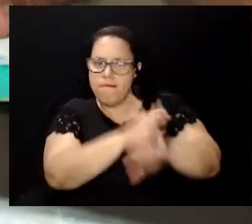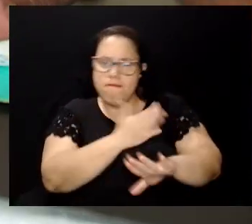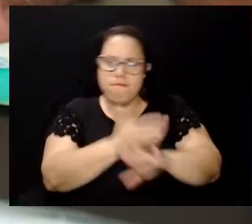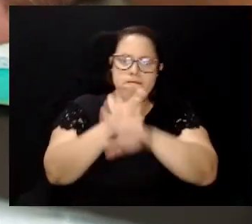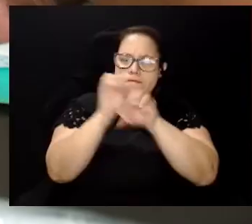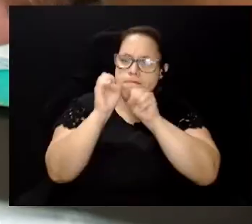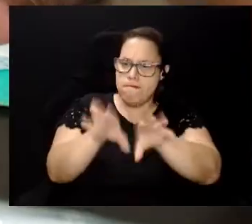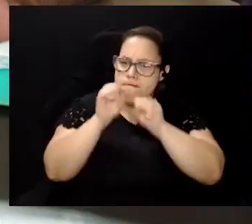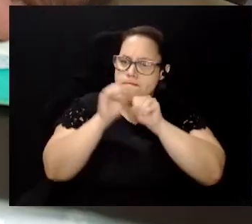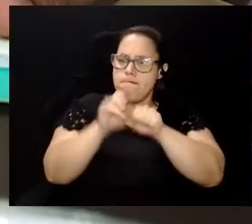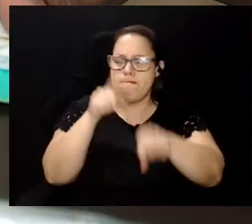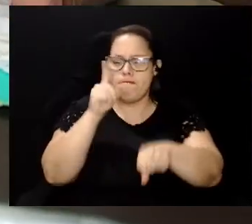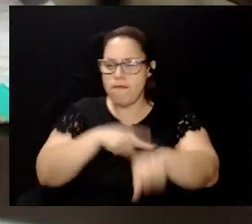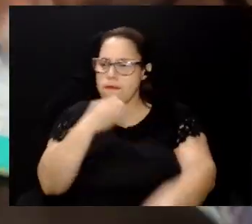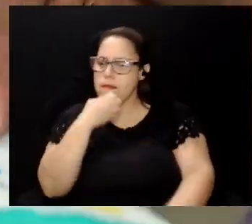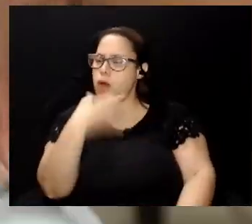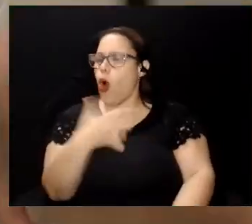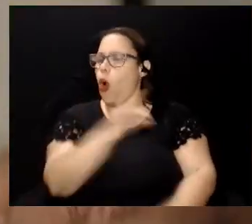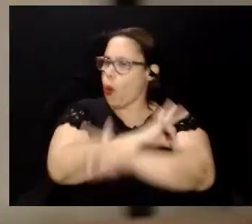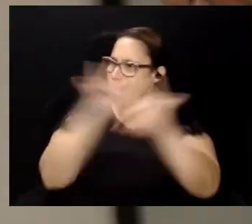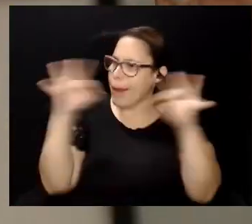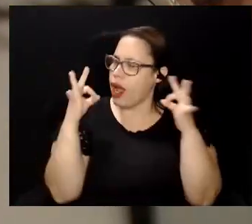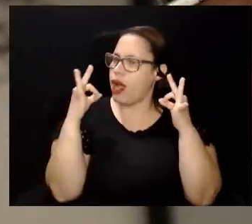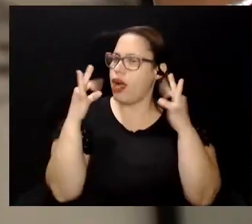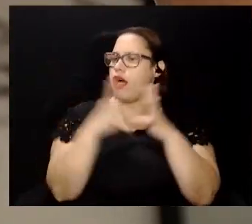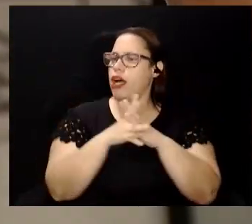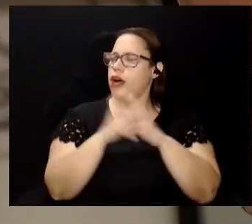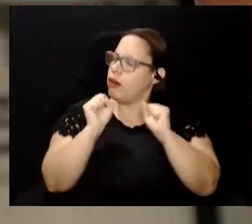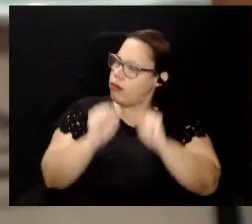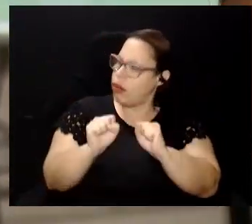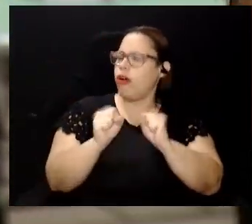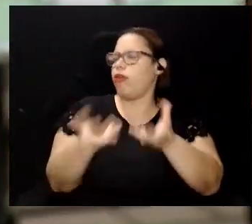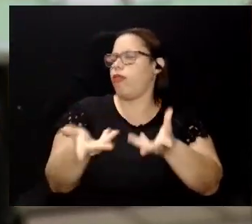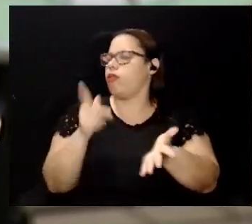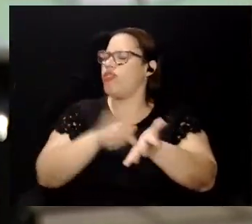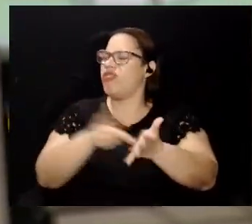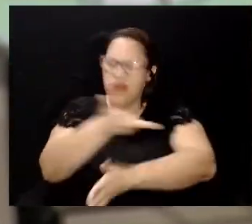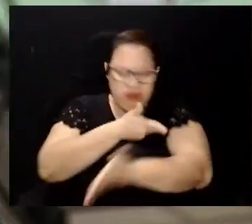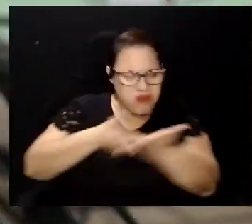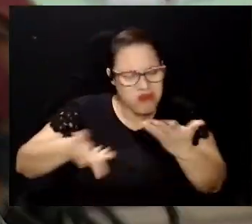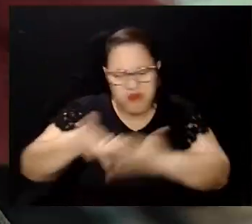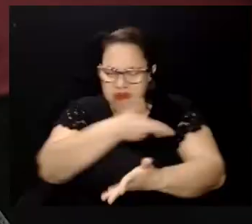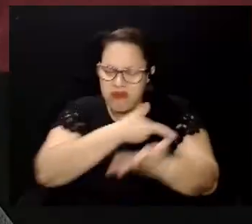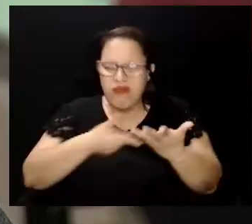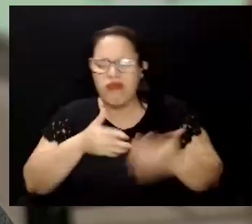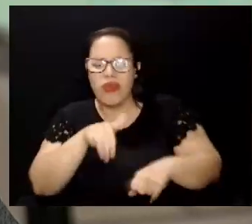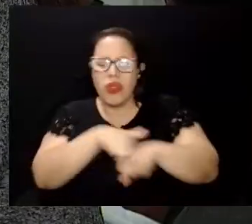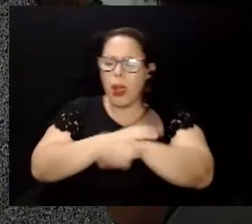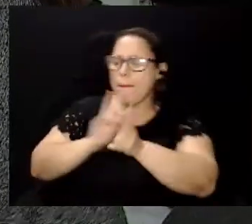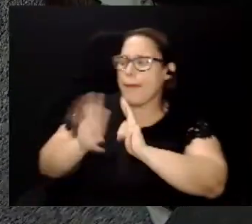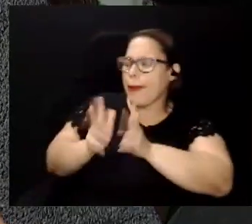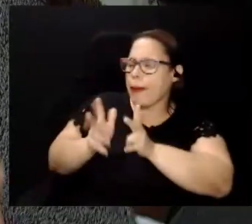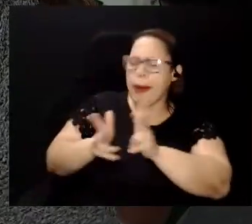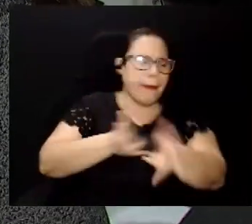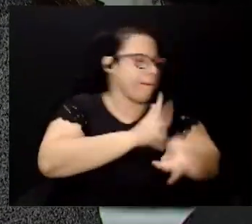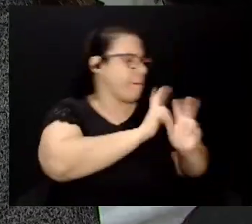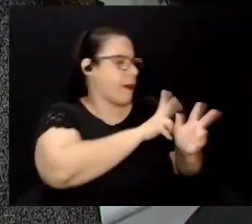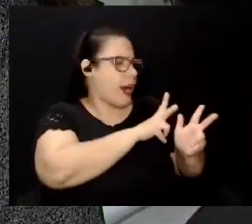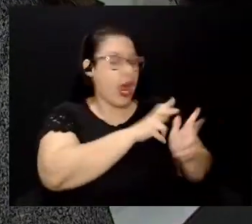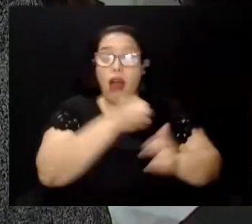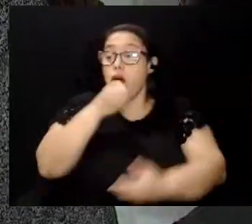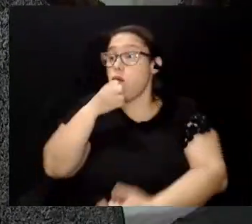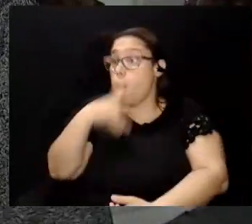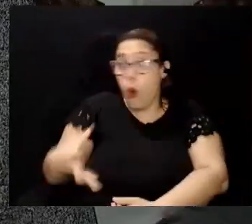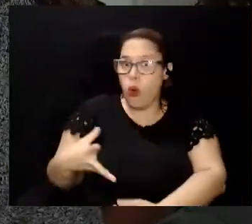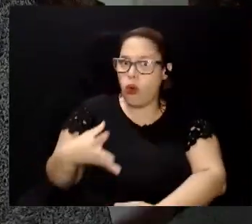para capacitar mesmo, ter um tempo bom aqui para elas, né, que elas possam interagir entre elas, conversar,